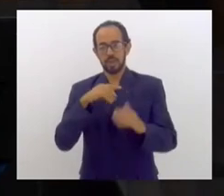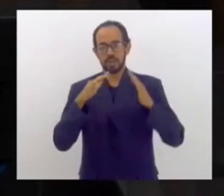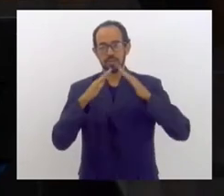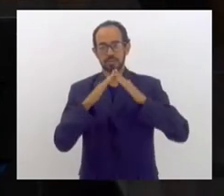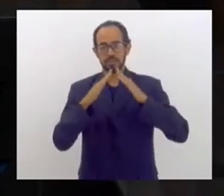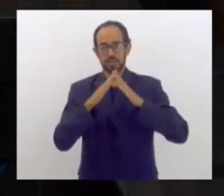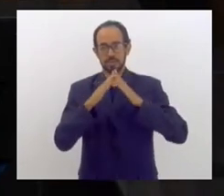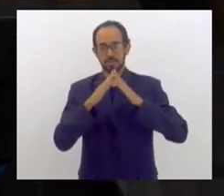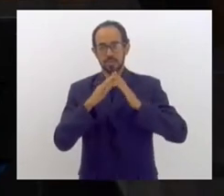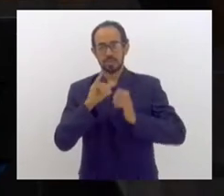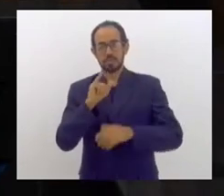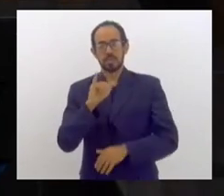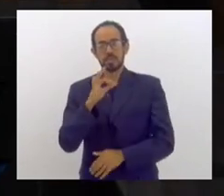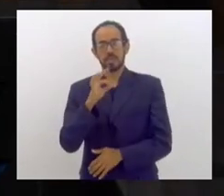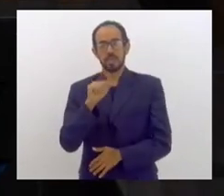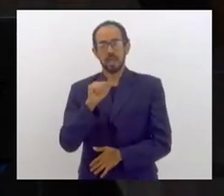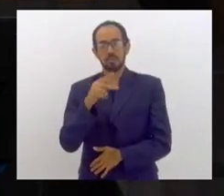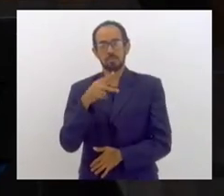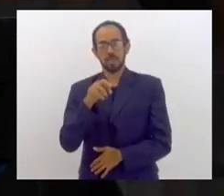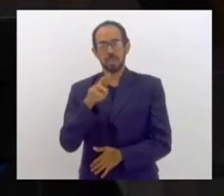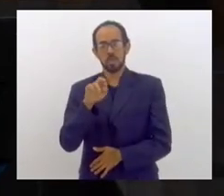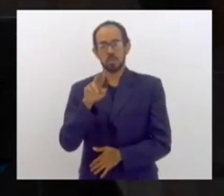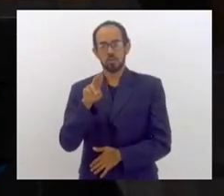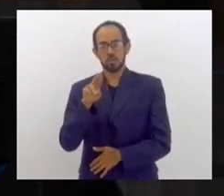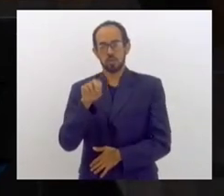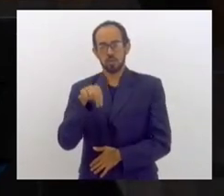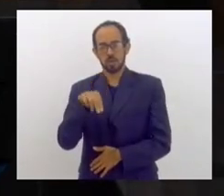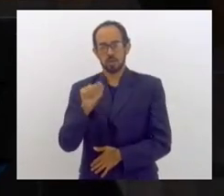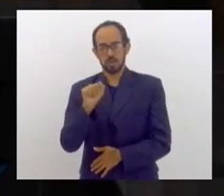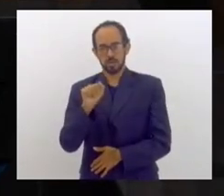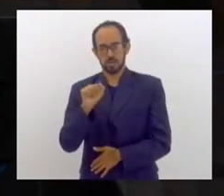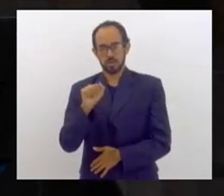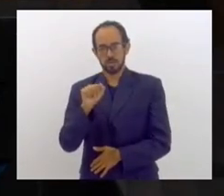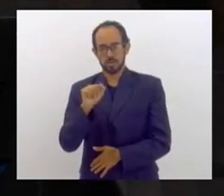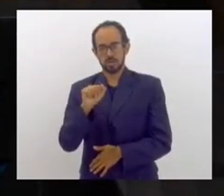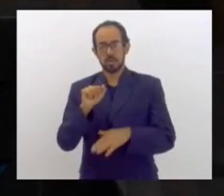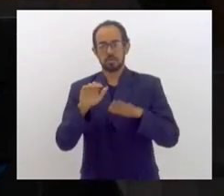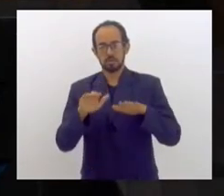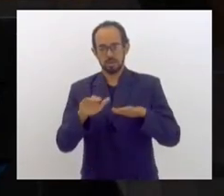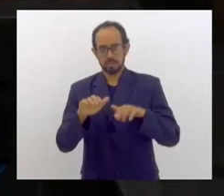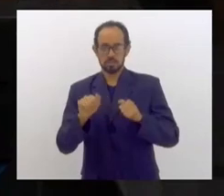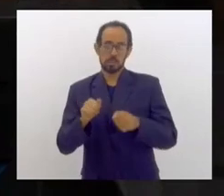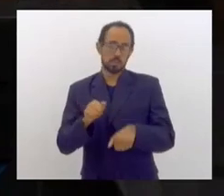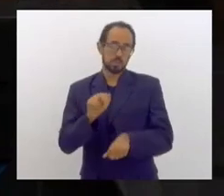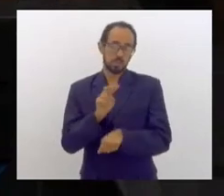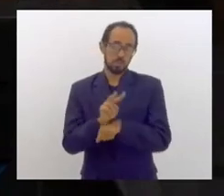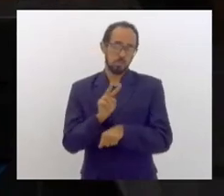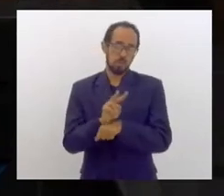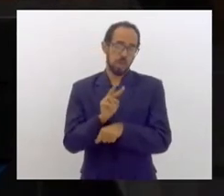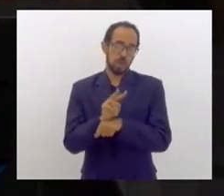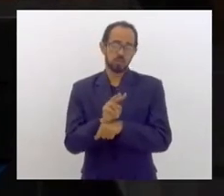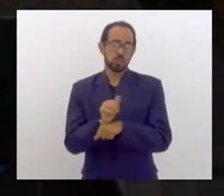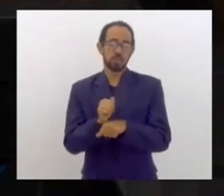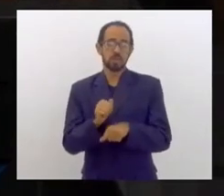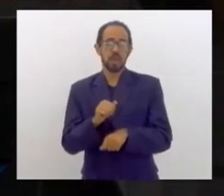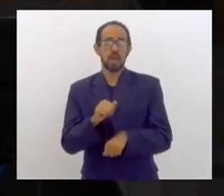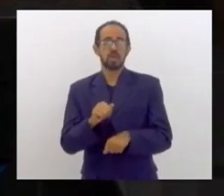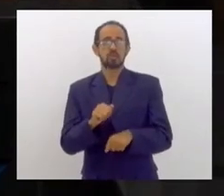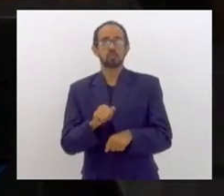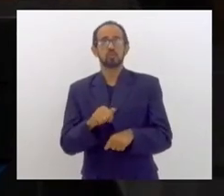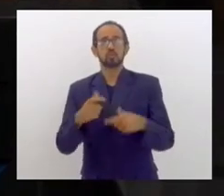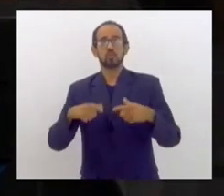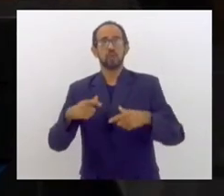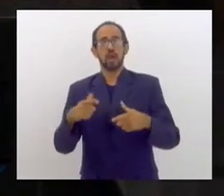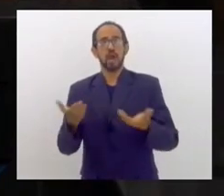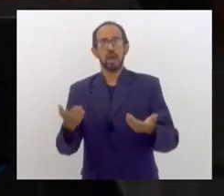residência em Itaperuna. Ele, eventualmente, está à disposição de um quartel, que seja